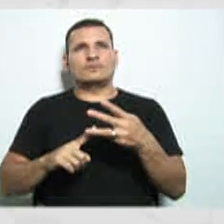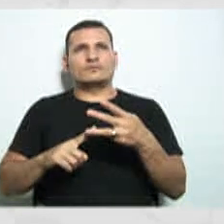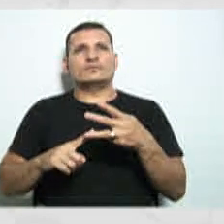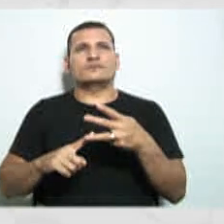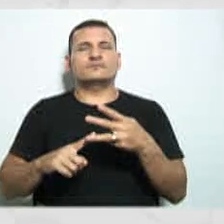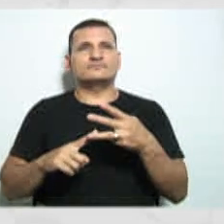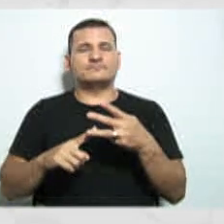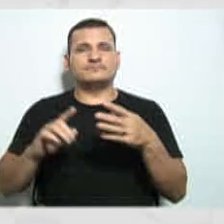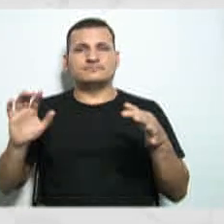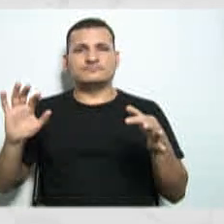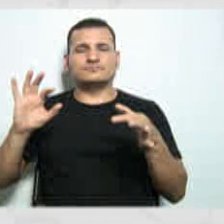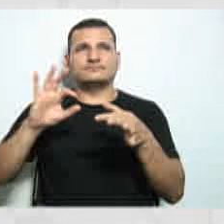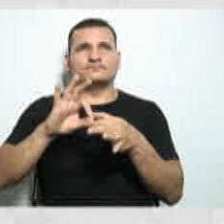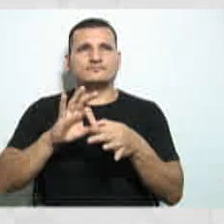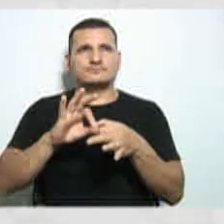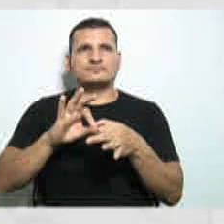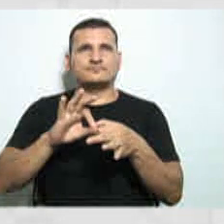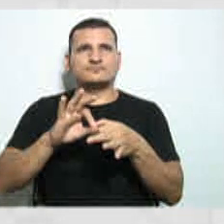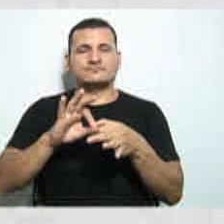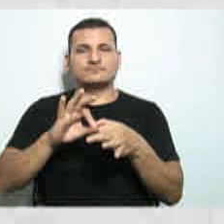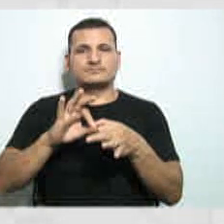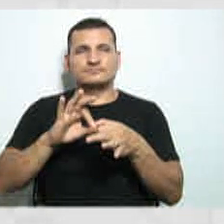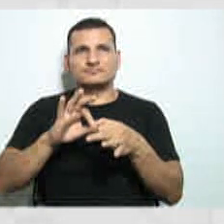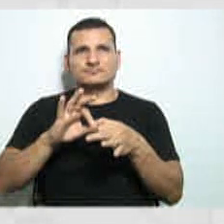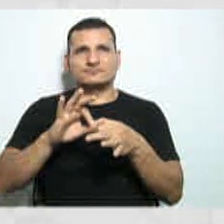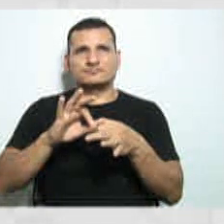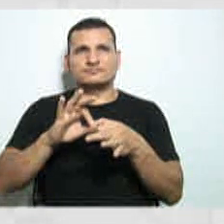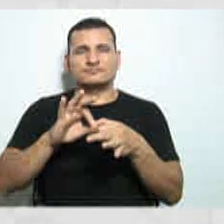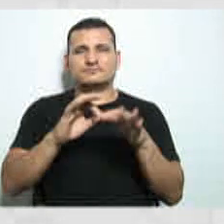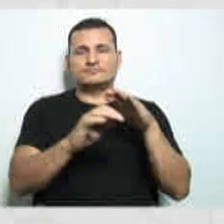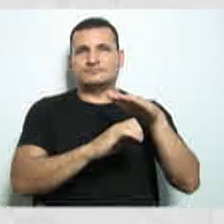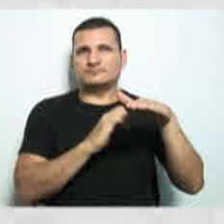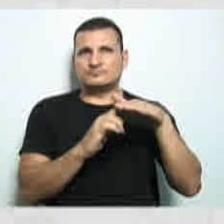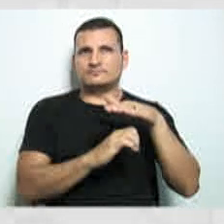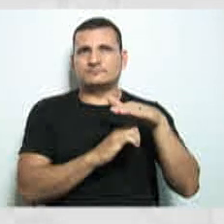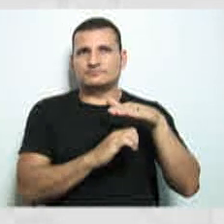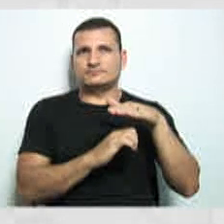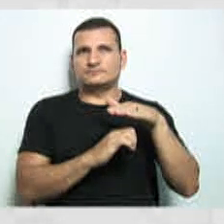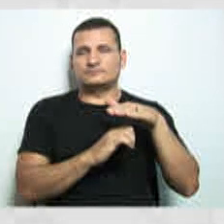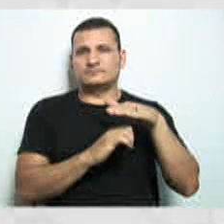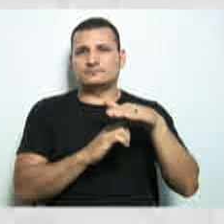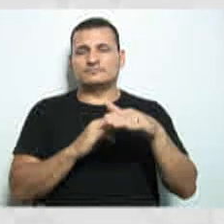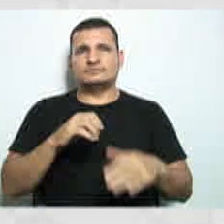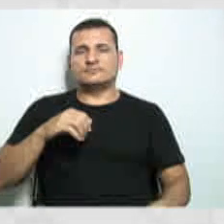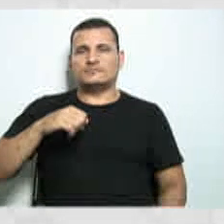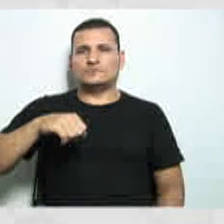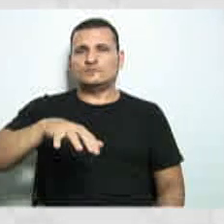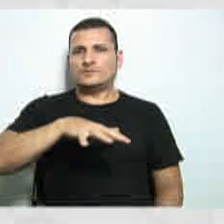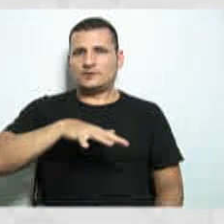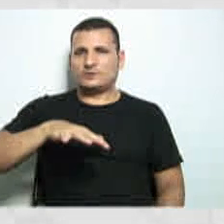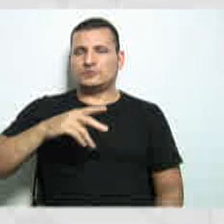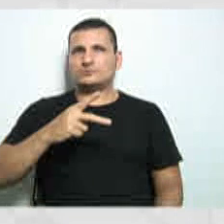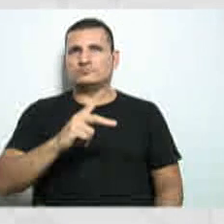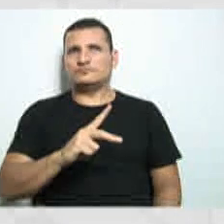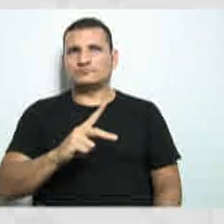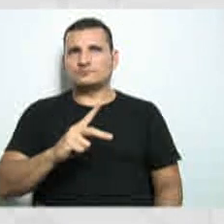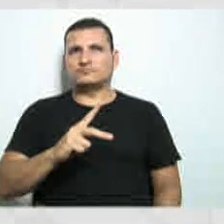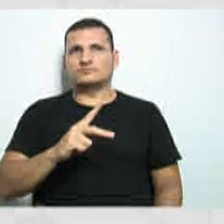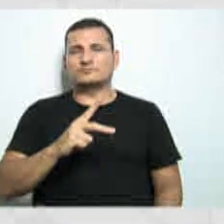também na integração entre a organização e o seu ambiente, né? Visando a